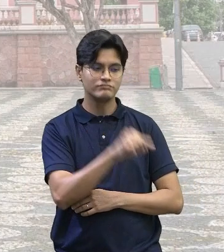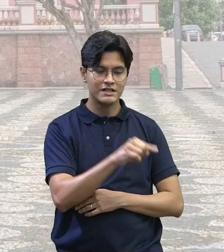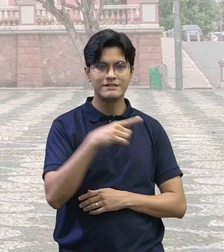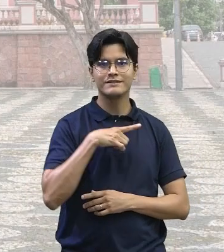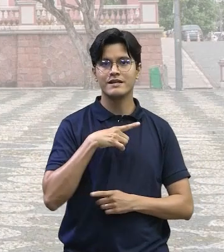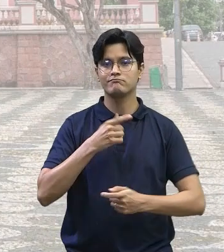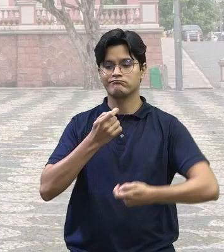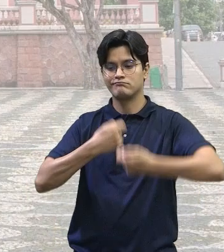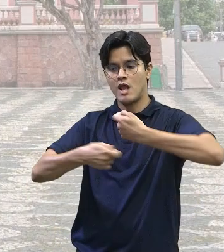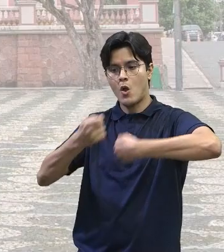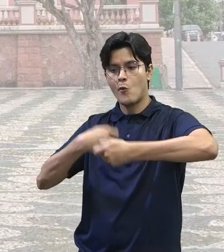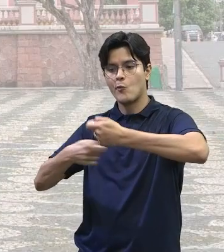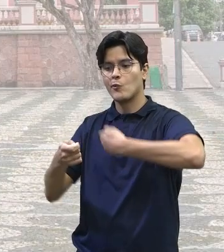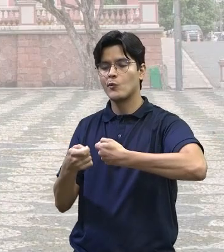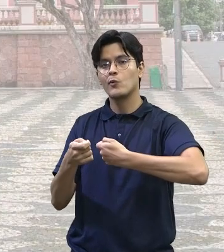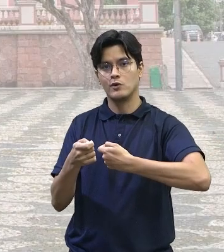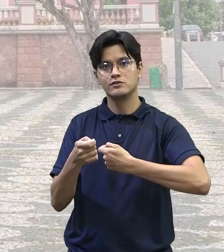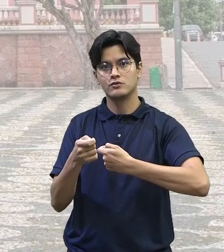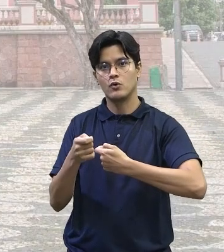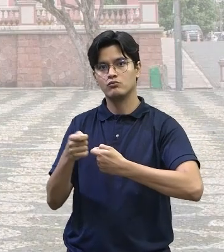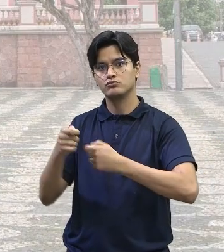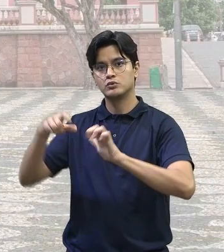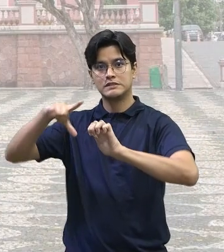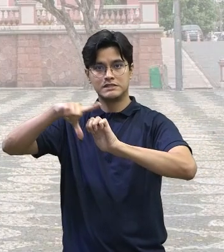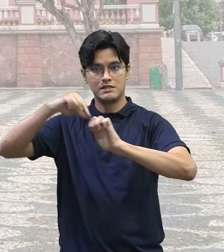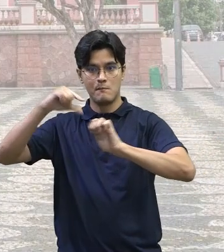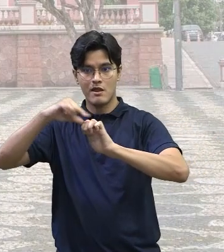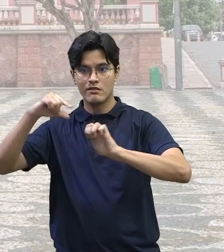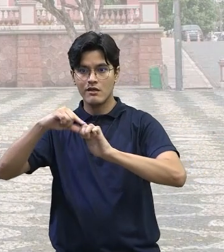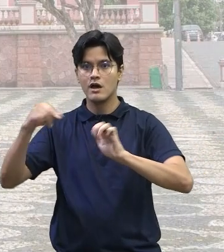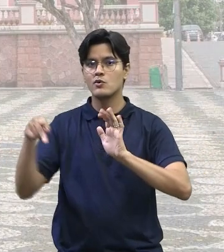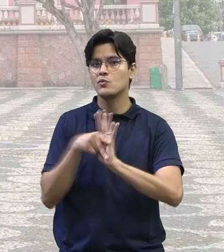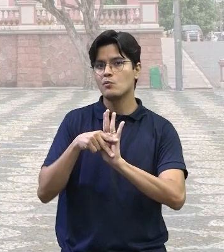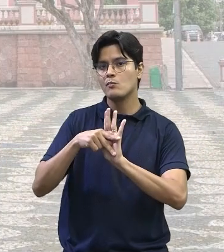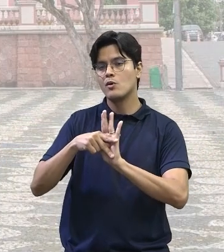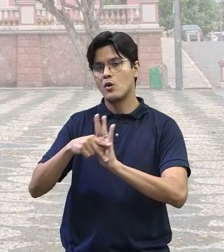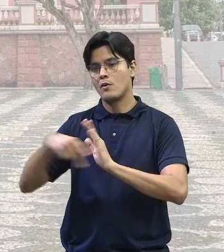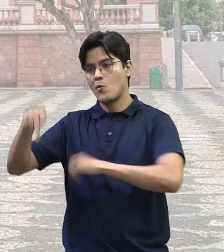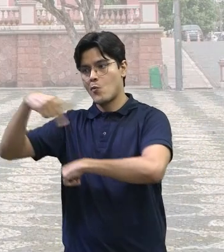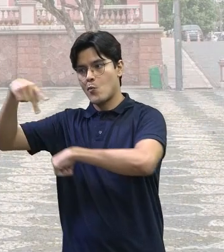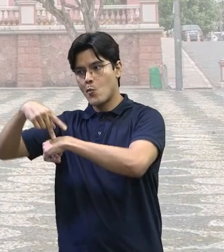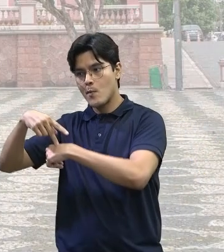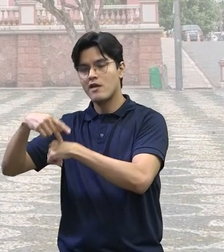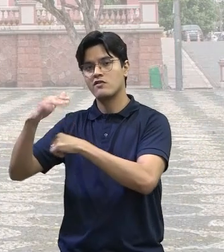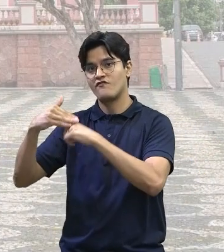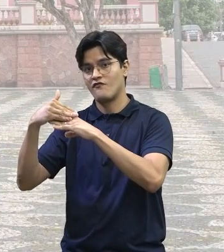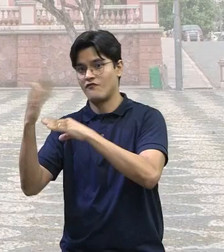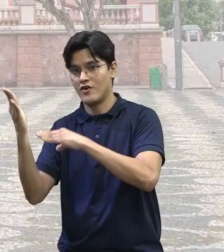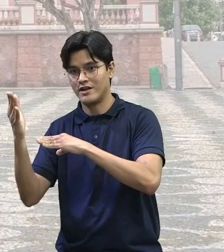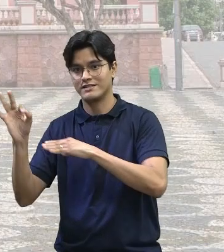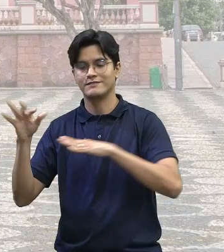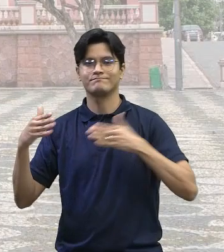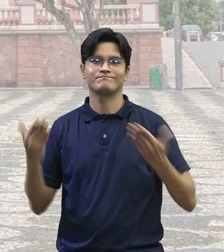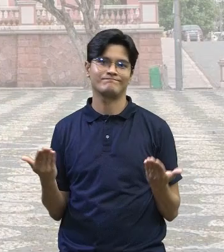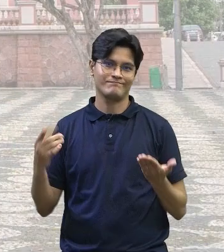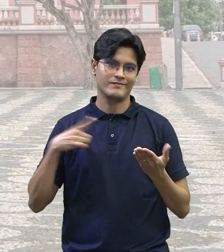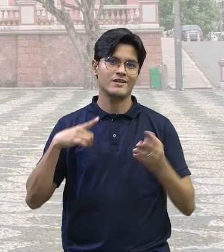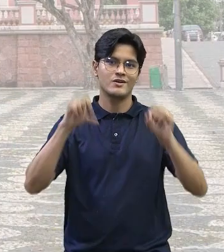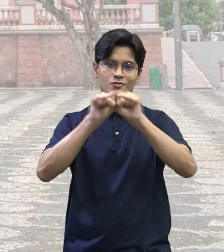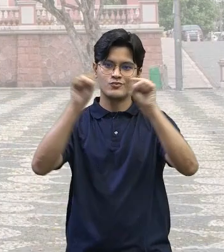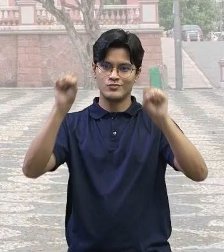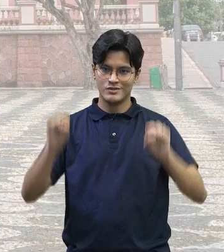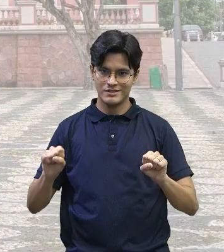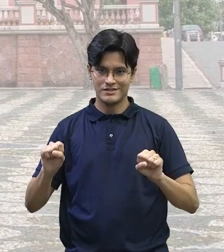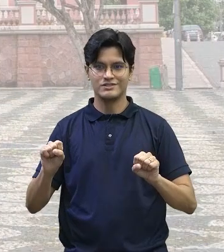ali estrangeiros. Então a gente vê que houve uma cadeia de acontecimentos que desaguava basicamente na